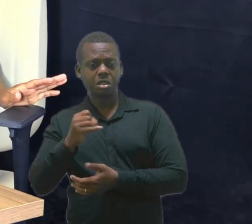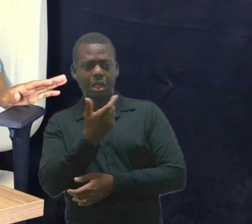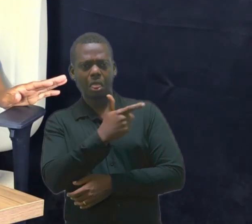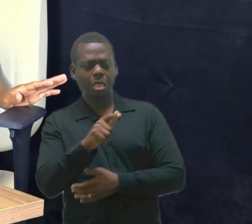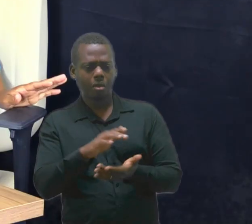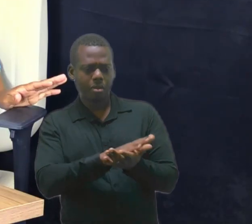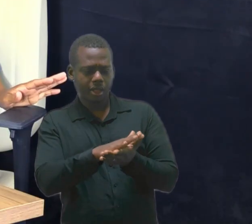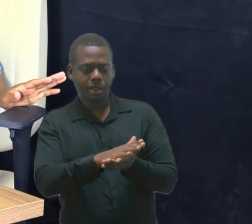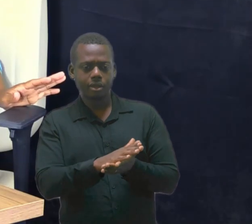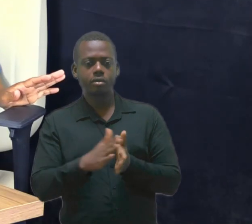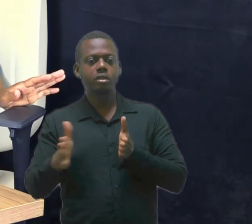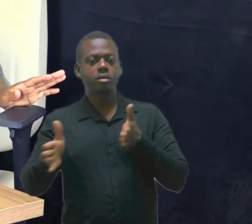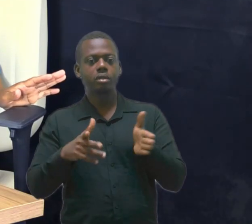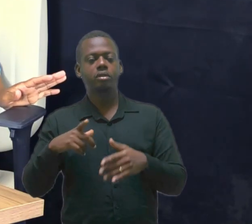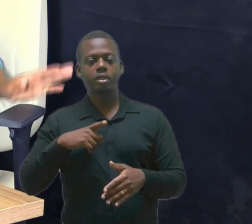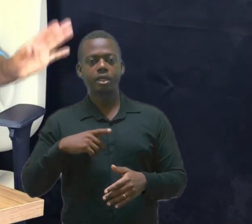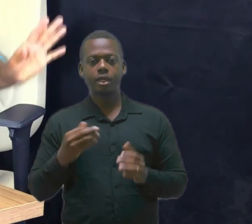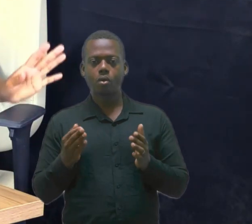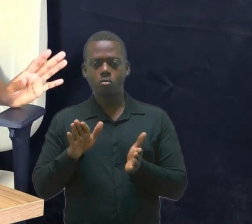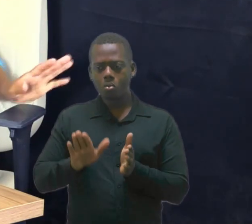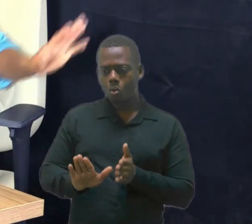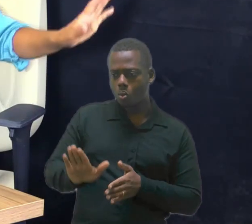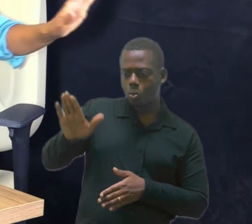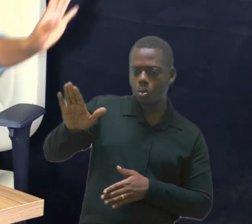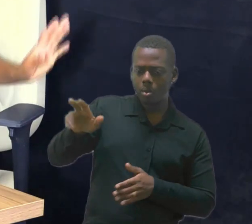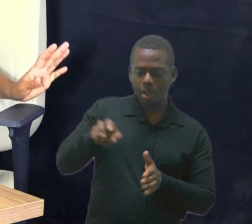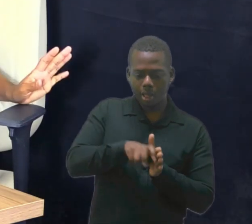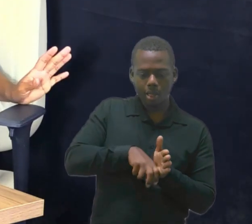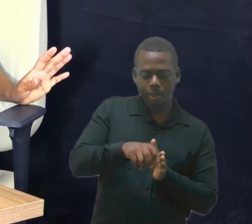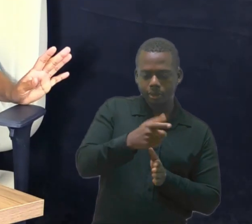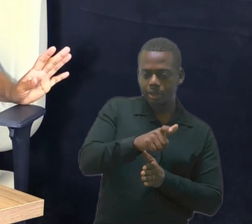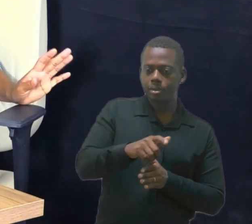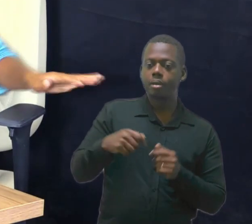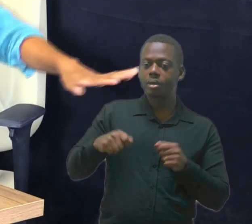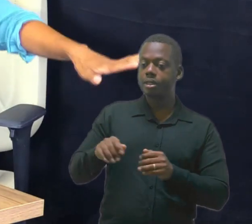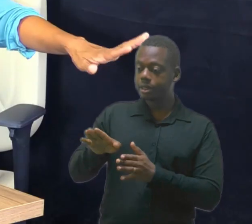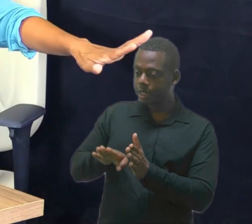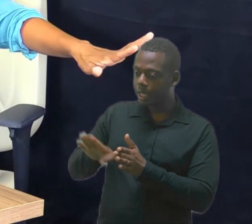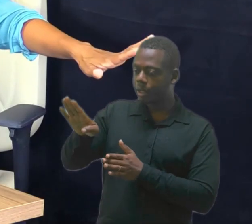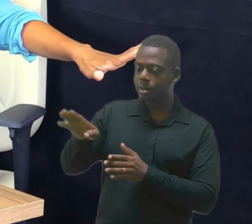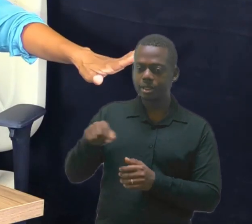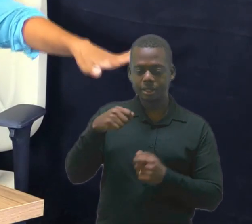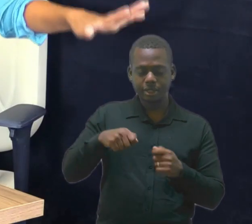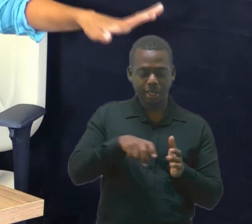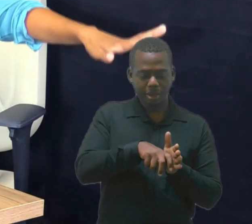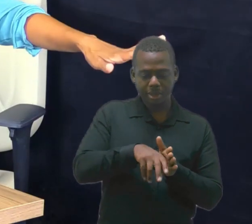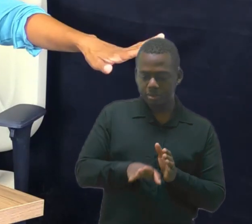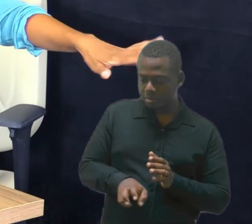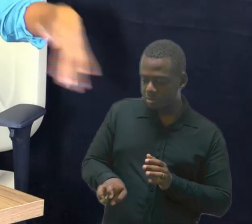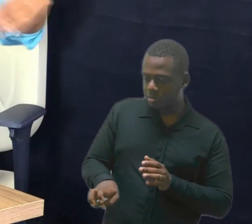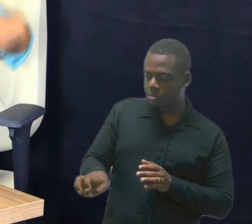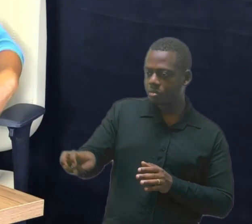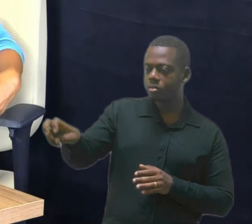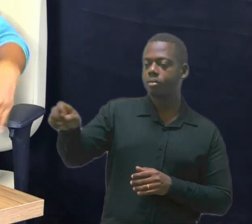nenhum surdo, a acessibilidade foi garantida. Uhum. Assim como a rampa. Não tem nenhuma pessoa de cadeira de roda, mas você tem que deixar a rampa lá. Porque se alguém precisar